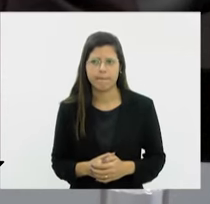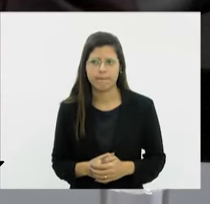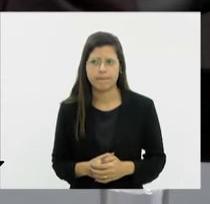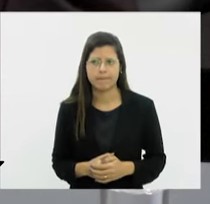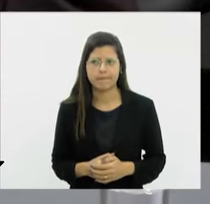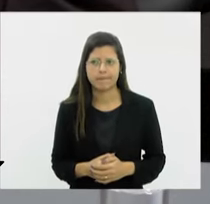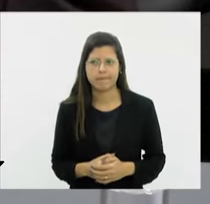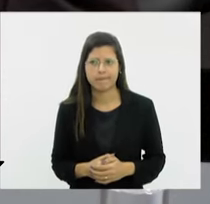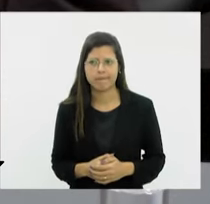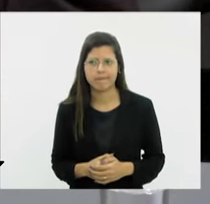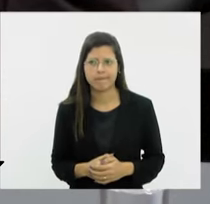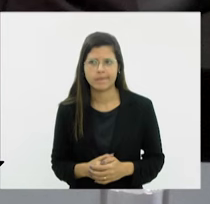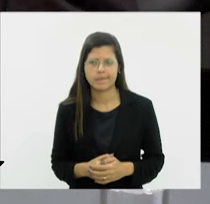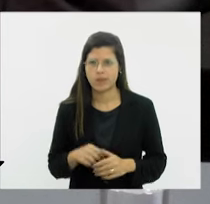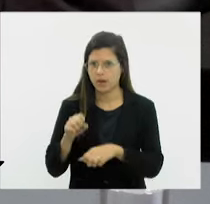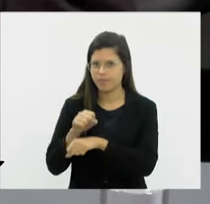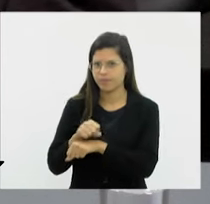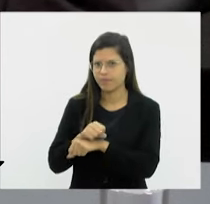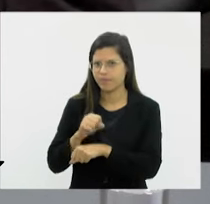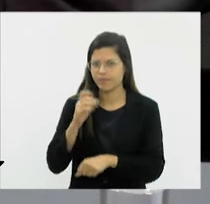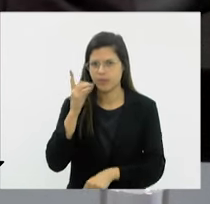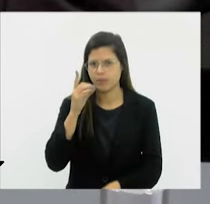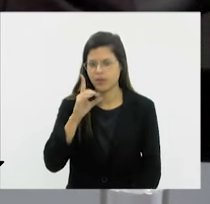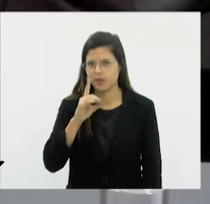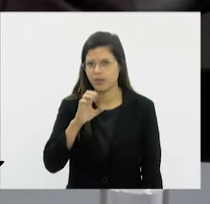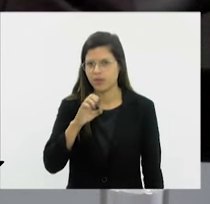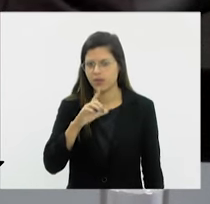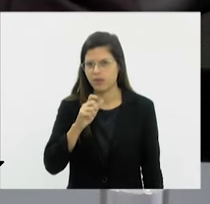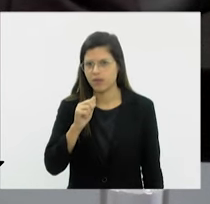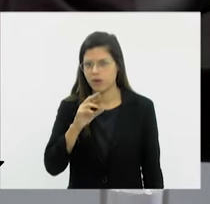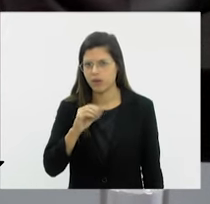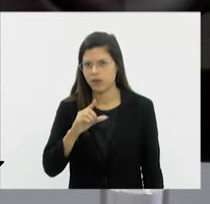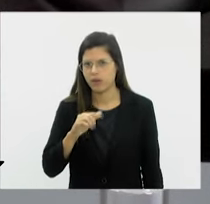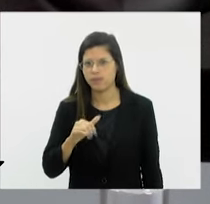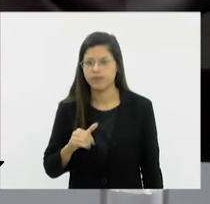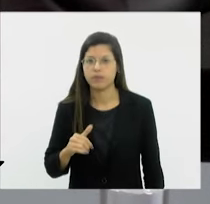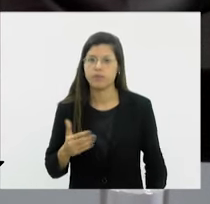Delavalle. Que a gente aqui rejeitou.